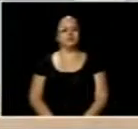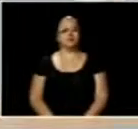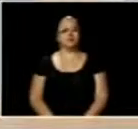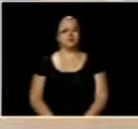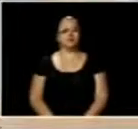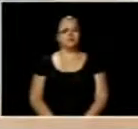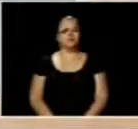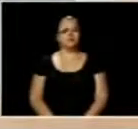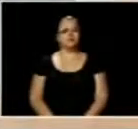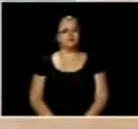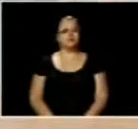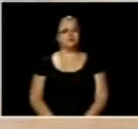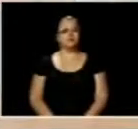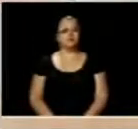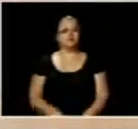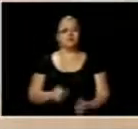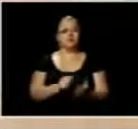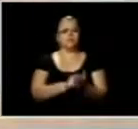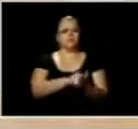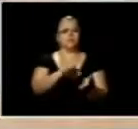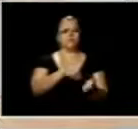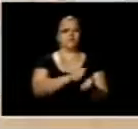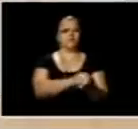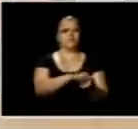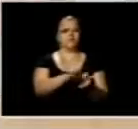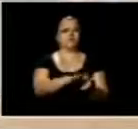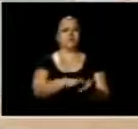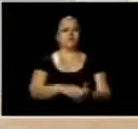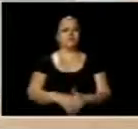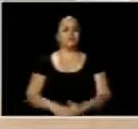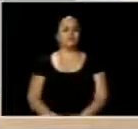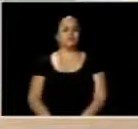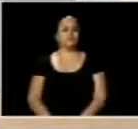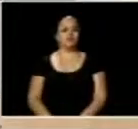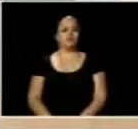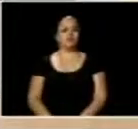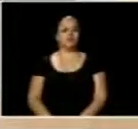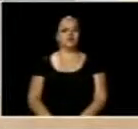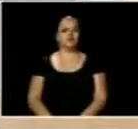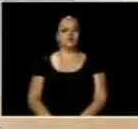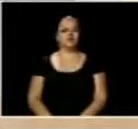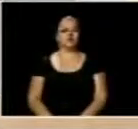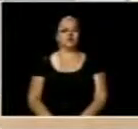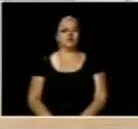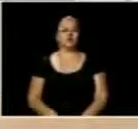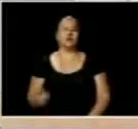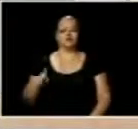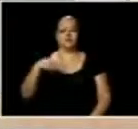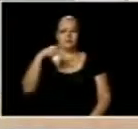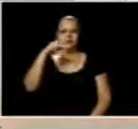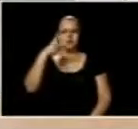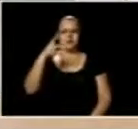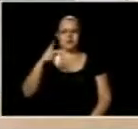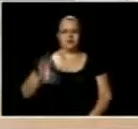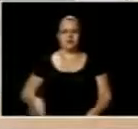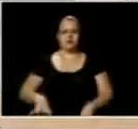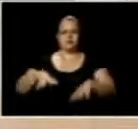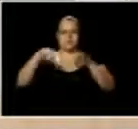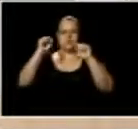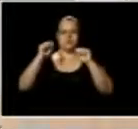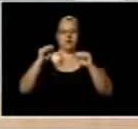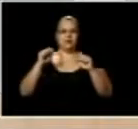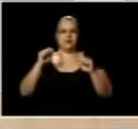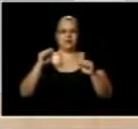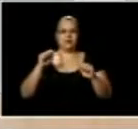uma demissão de qualquer secretário sem que essa casa seja comunicada, nós sabemos através de jornal.